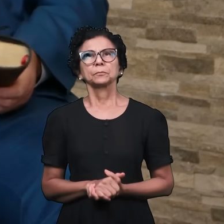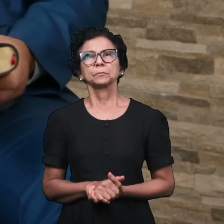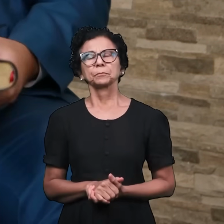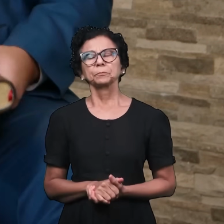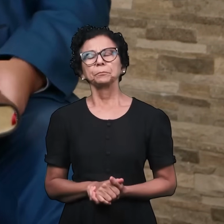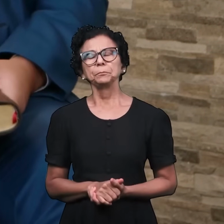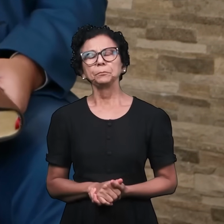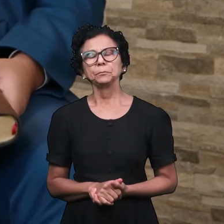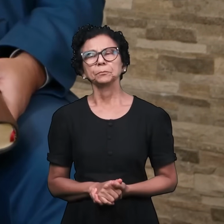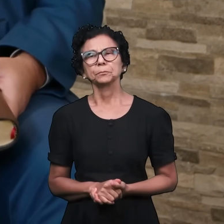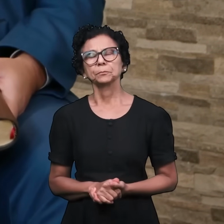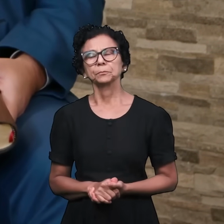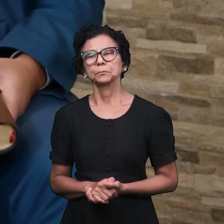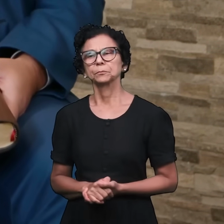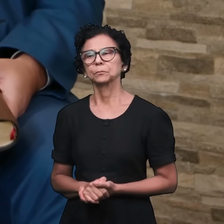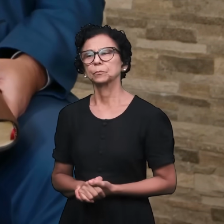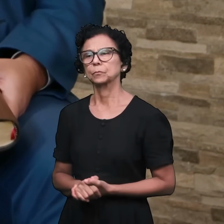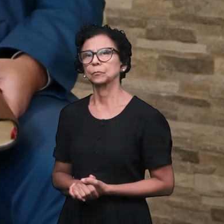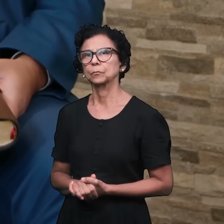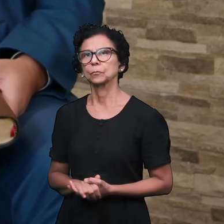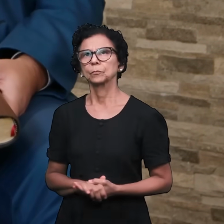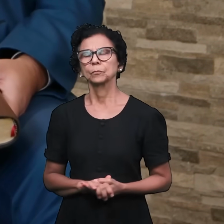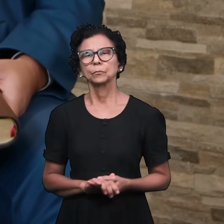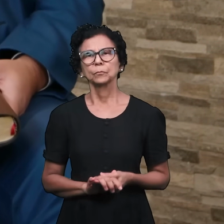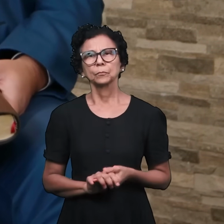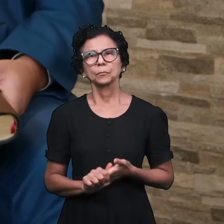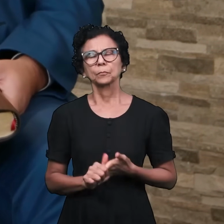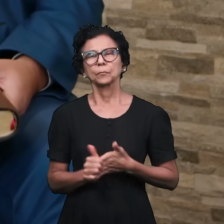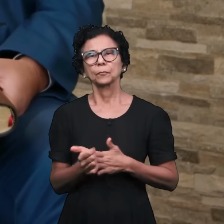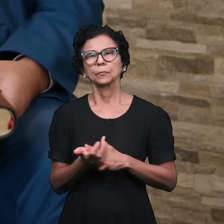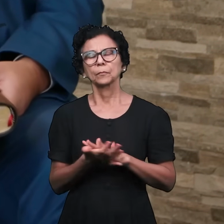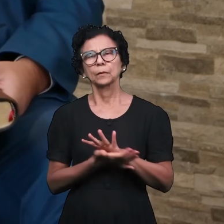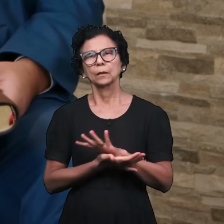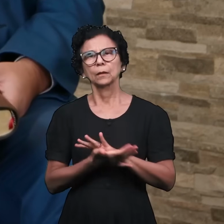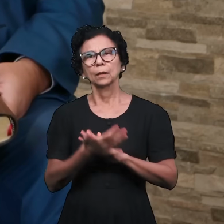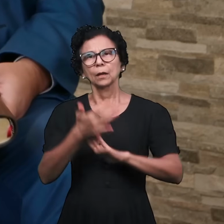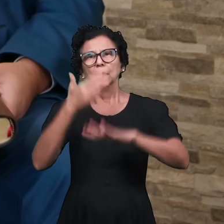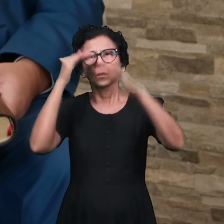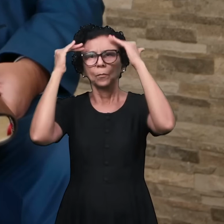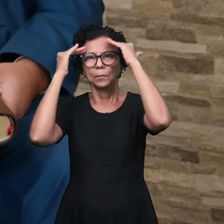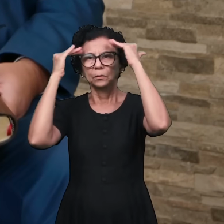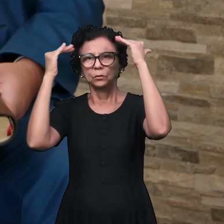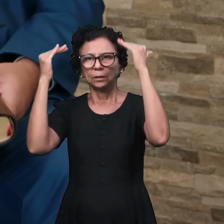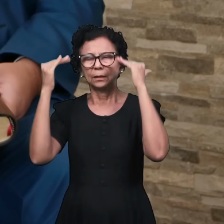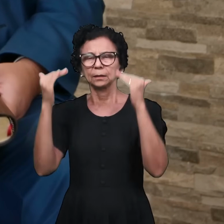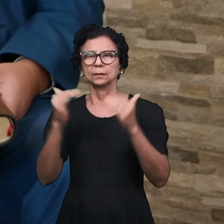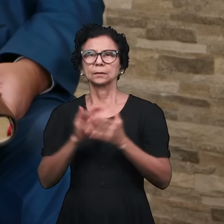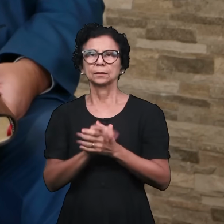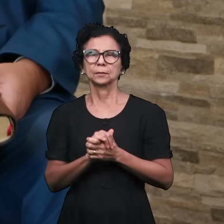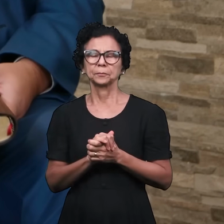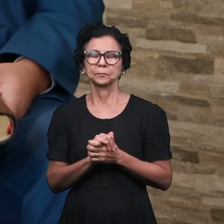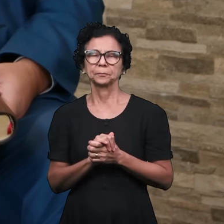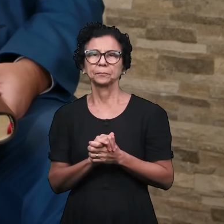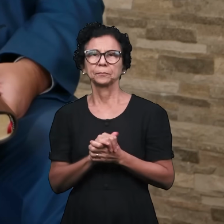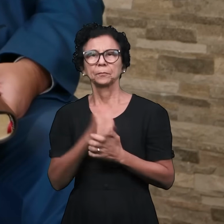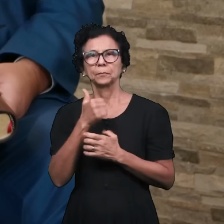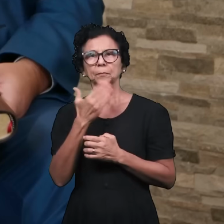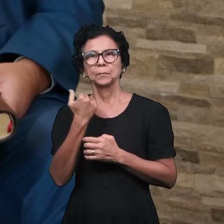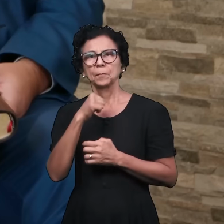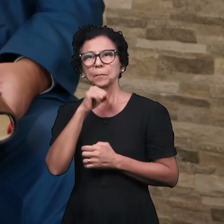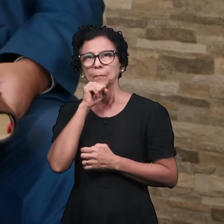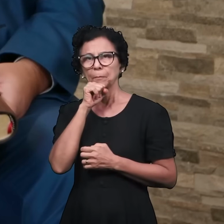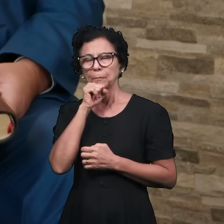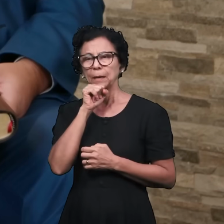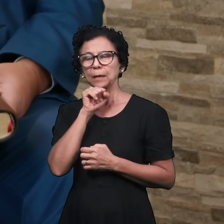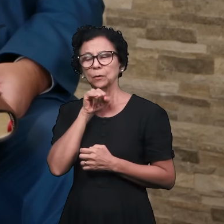a obediência aos pais tem um aspecto aqui nesse texto muito maravilhoso, que ele fala assim, quando caminhares,